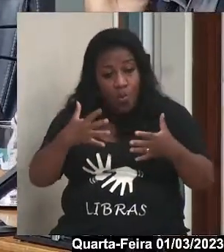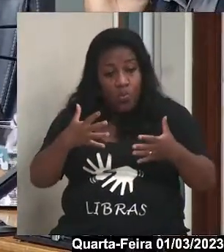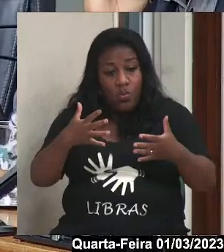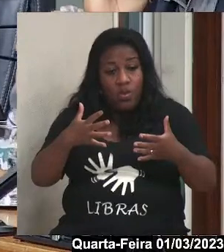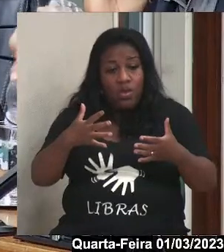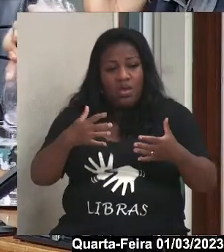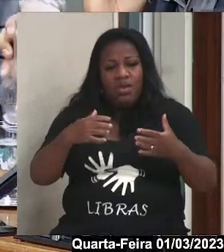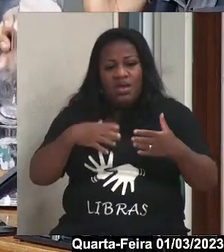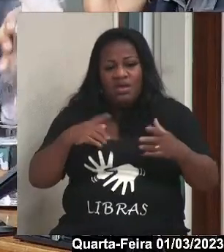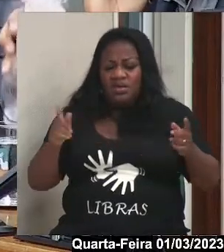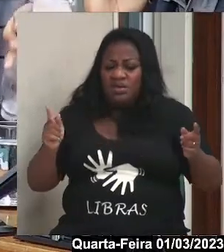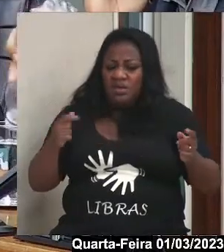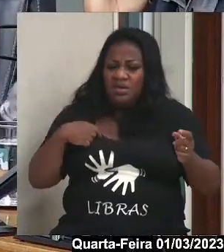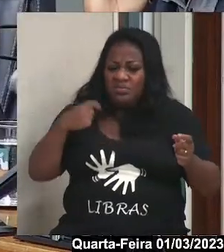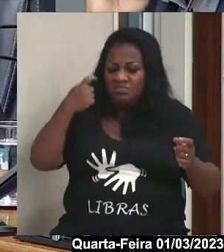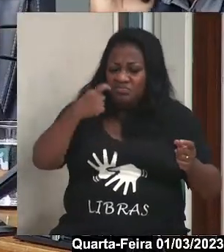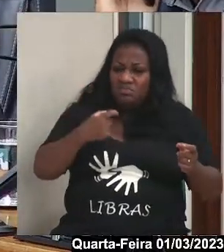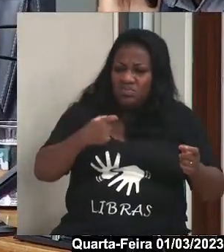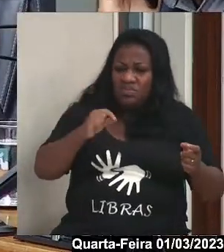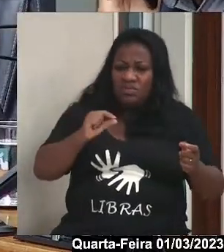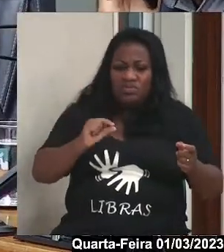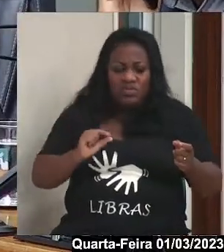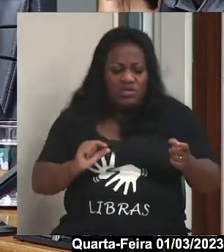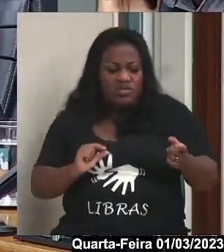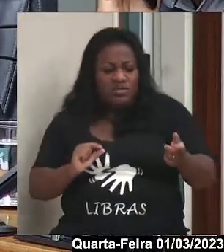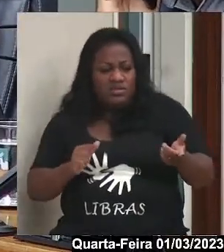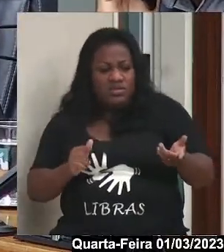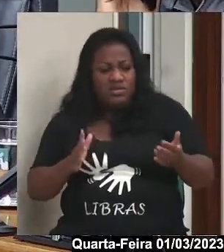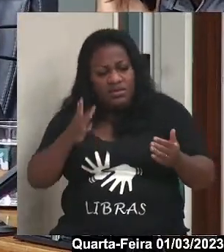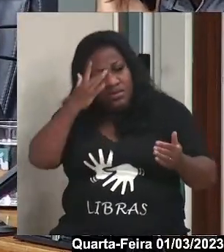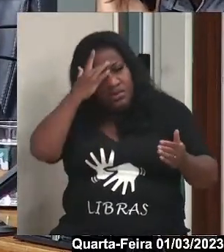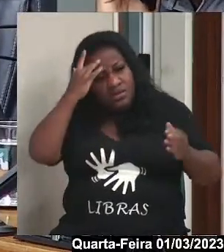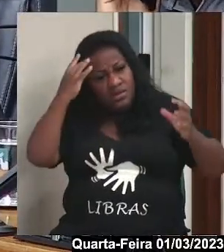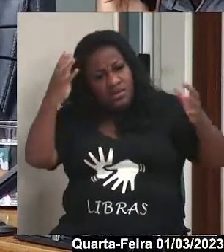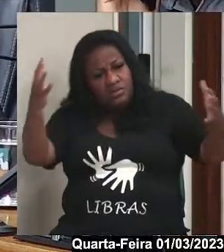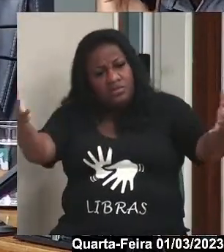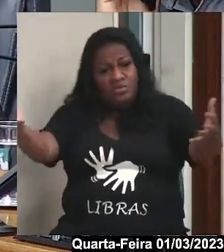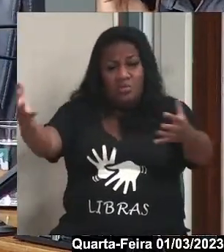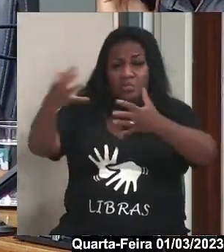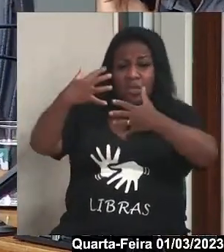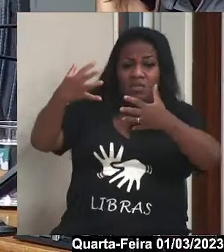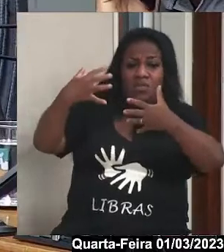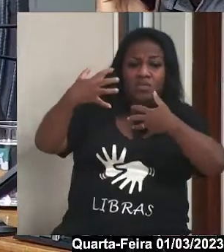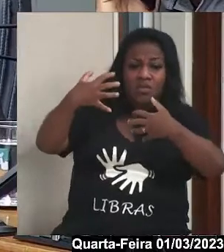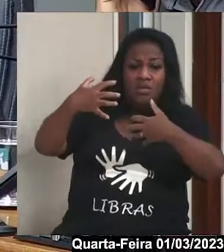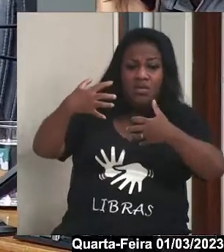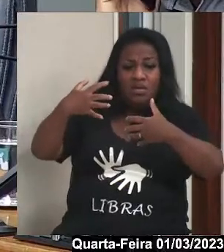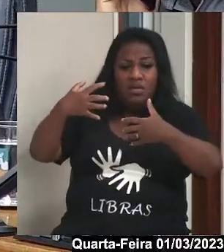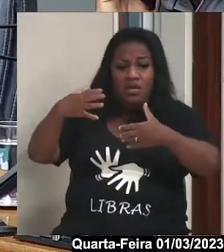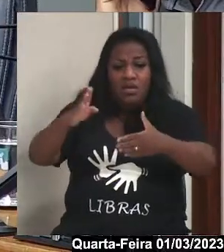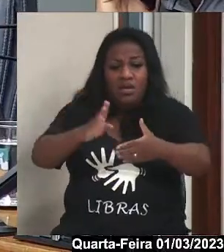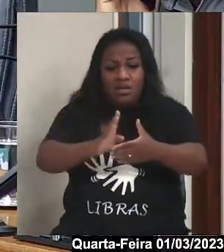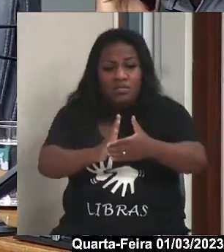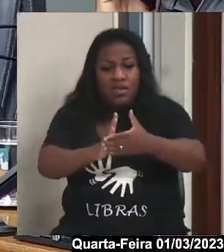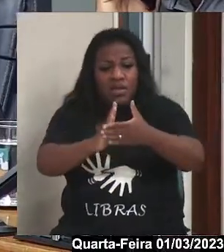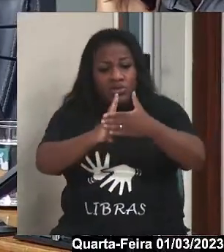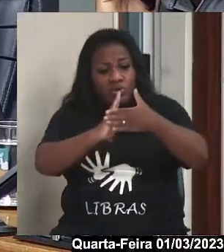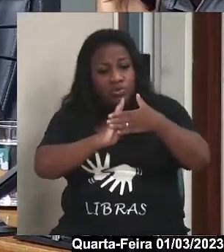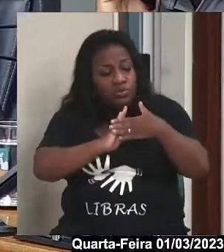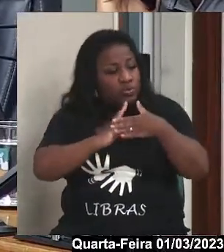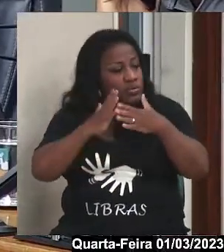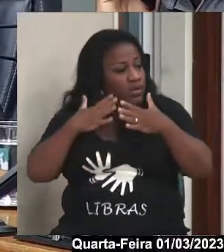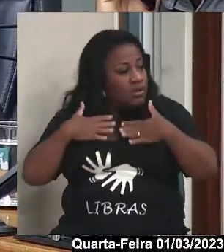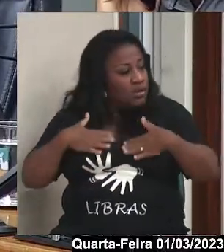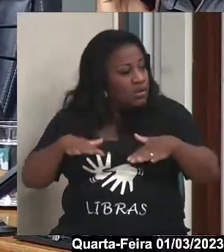fraquinho, cara. Sou tão pequenininho, cara. Os caras estão me batendo. Pelo amor de Deus, calma, pelo amor. Me ajuda aí, pessoal. Me